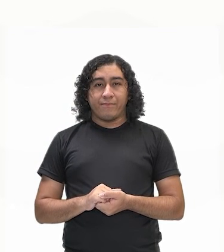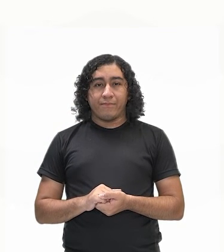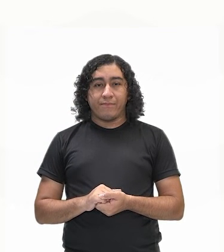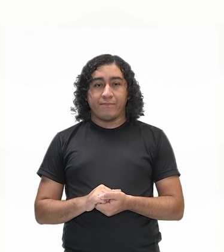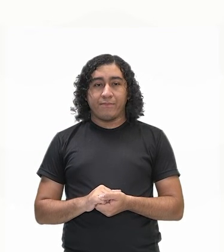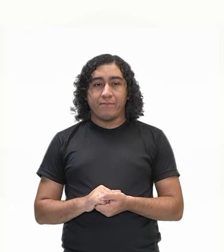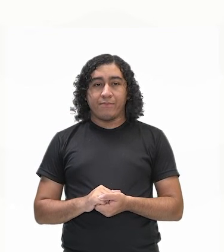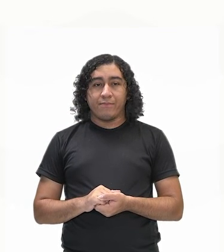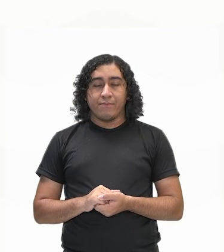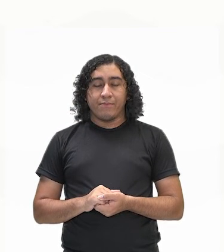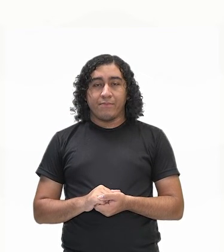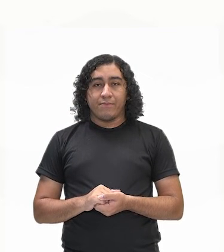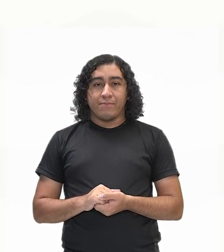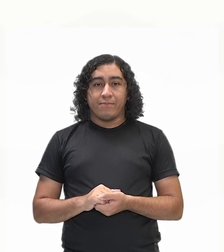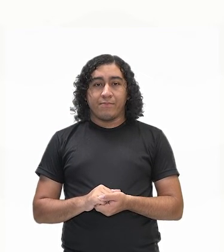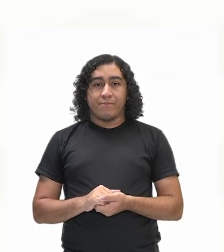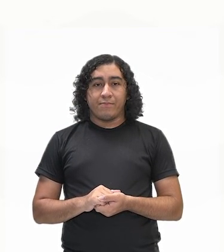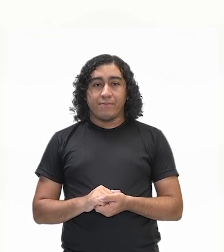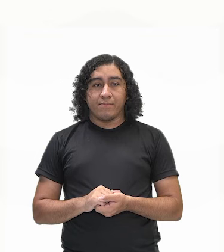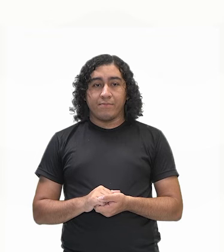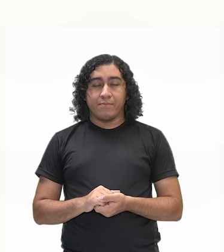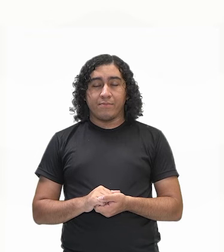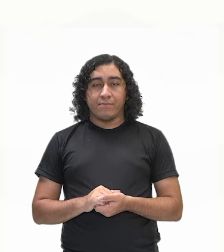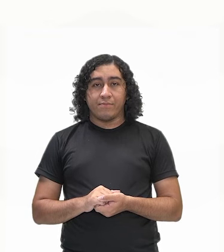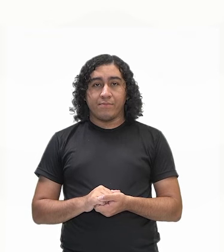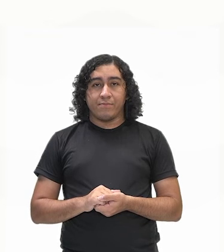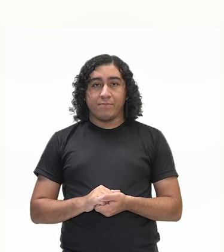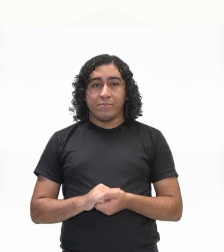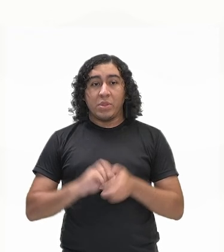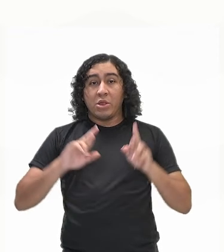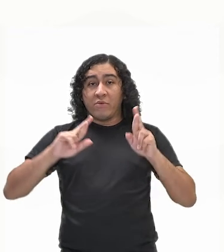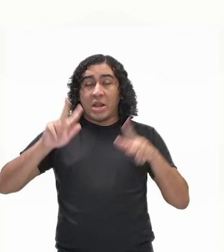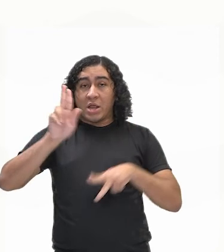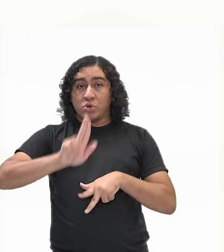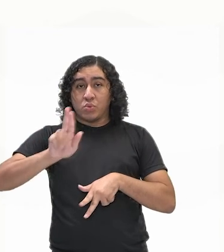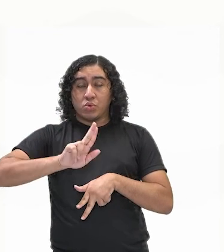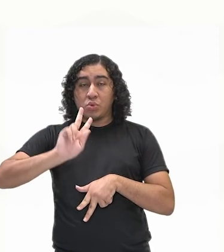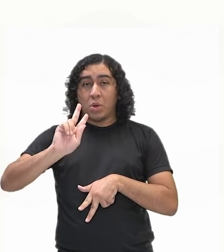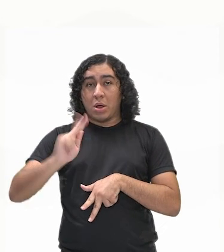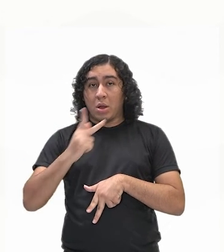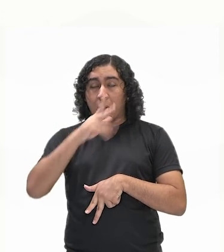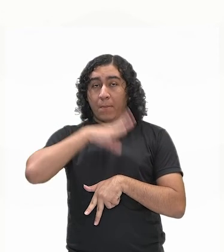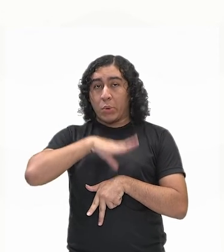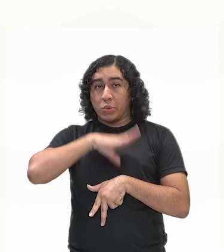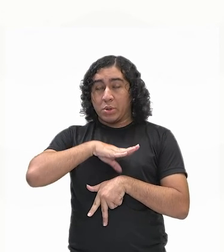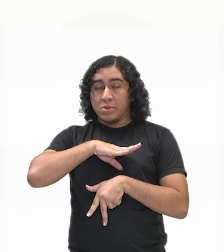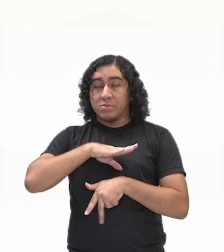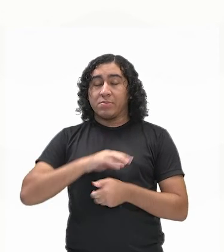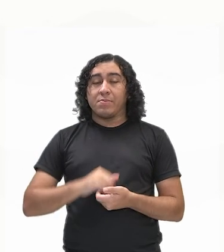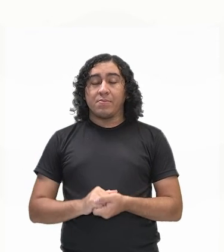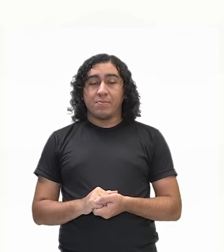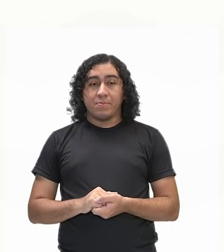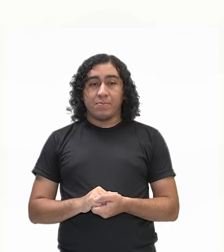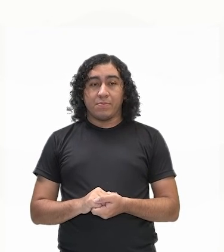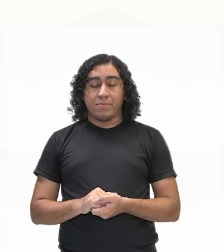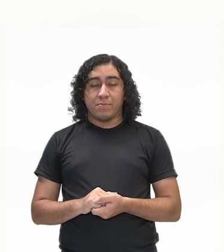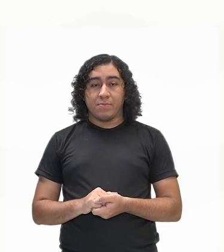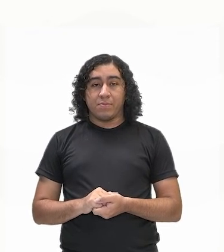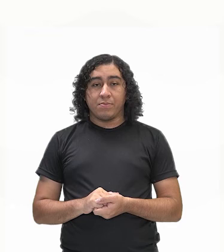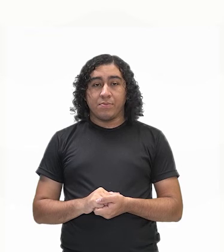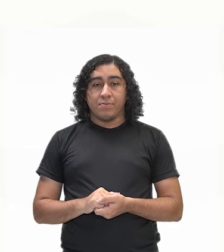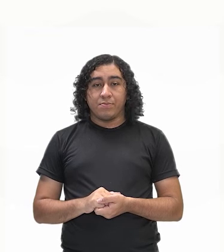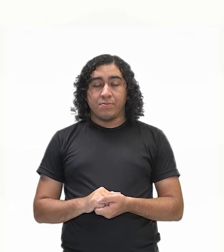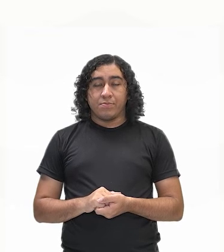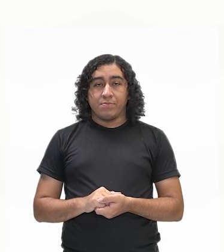portanto eu tenho have. Eu chamo a atenção para isso porque na língua portuguesa o H não tem som, na língua inglesa isso não acontece. Então, I